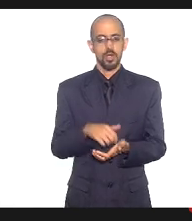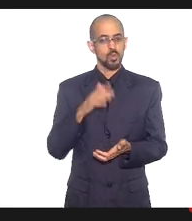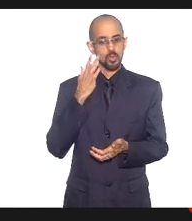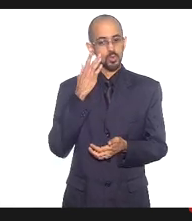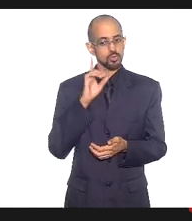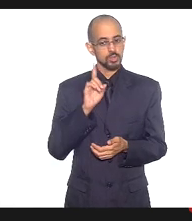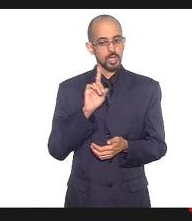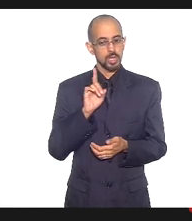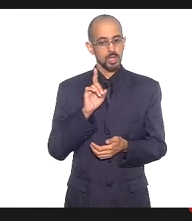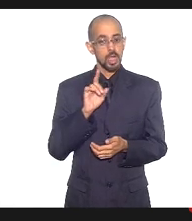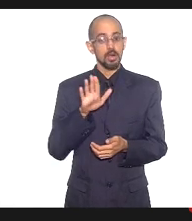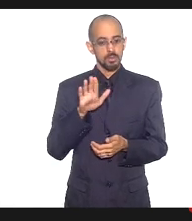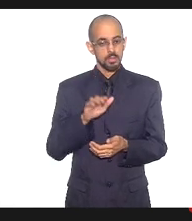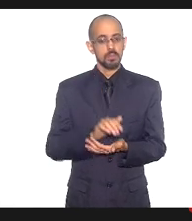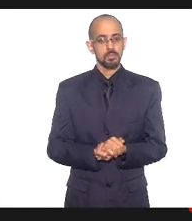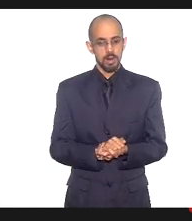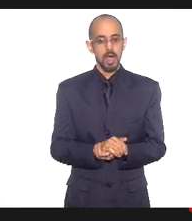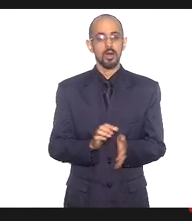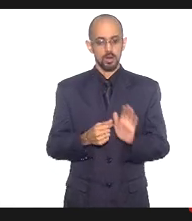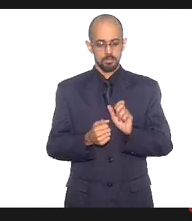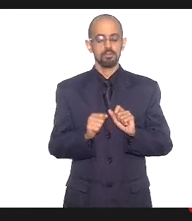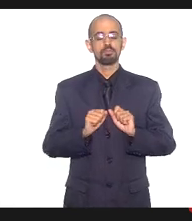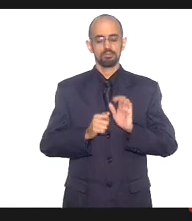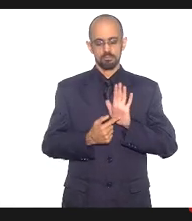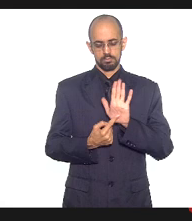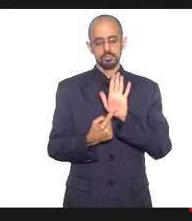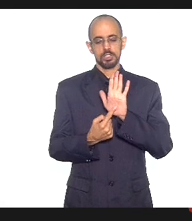não apareceu, não. Não. Agora sim. Apareceu.